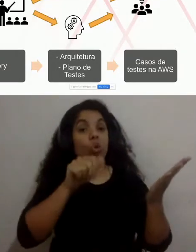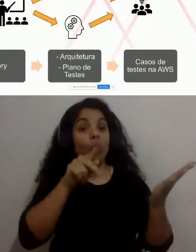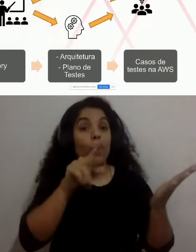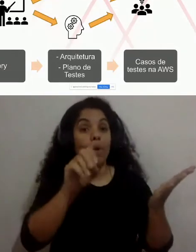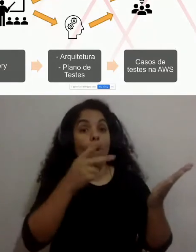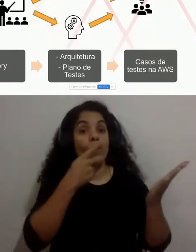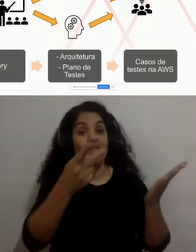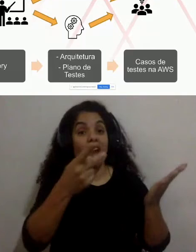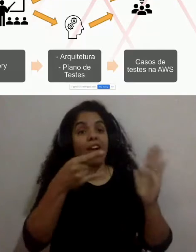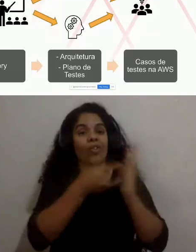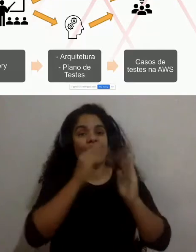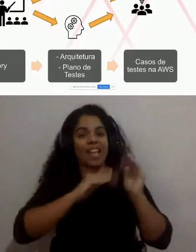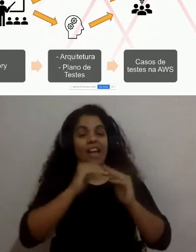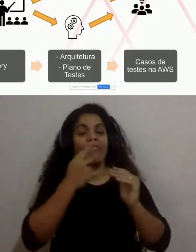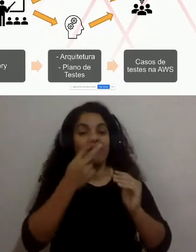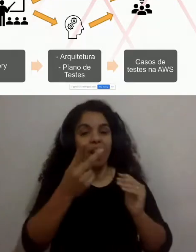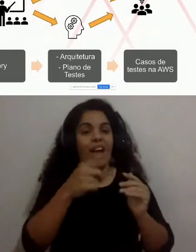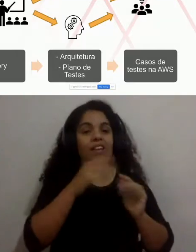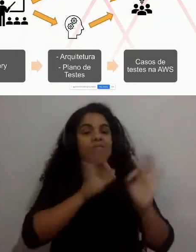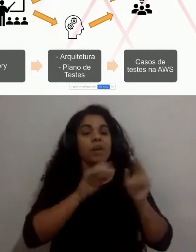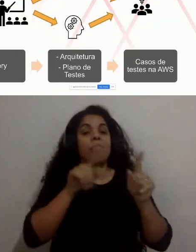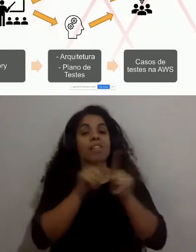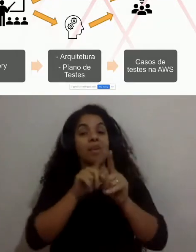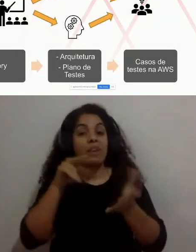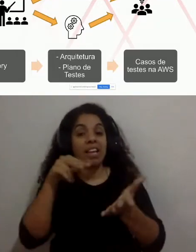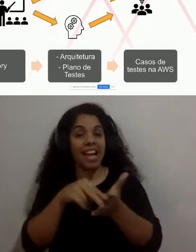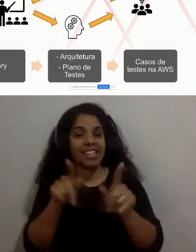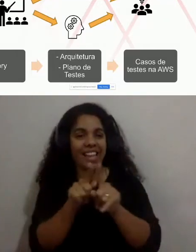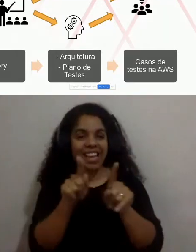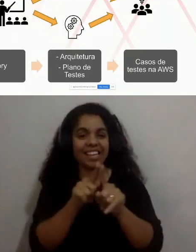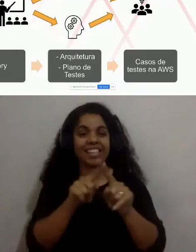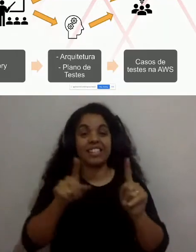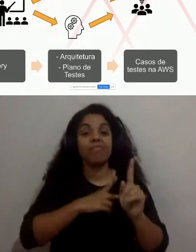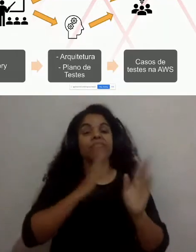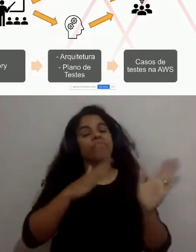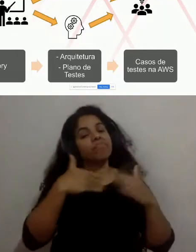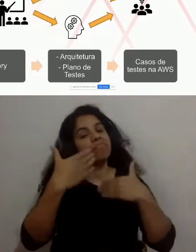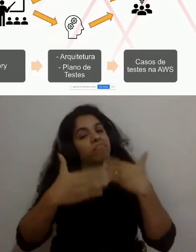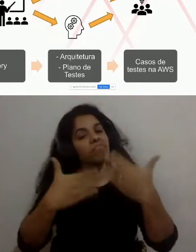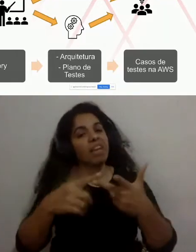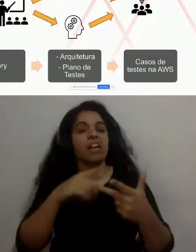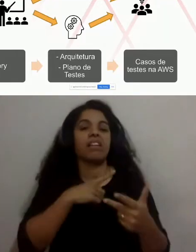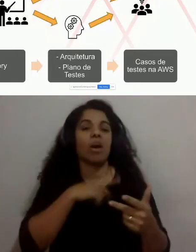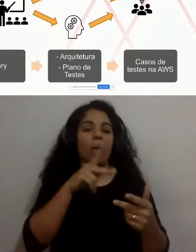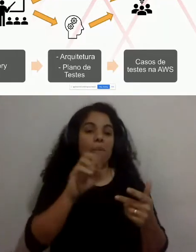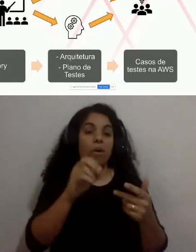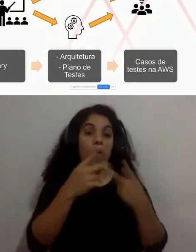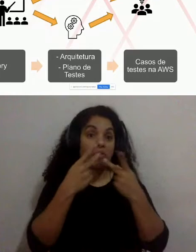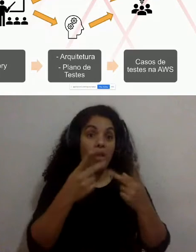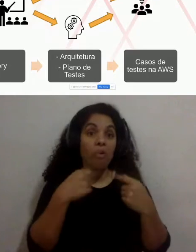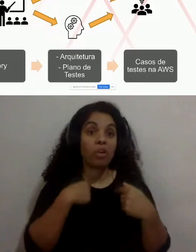que o Dev vai falar, na plane e nas dele, beleza? A partir do momento que o PO falou o que eu